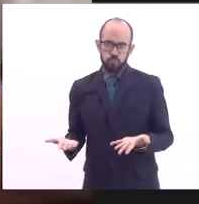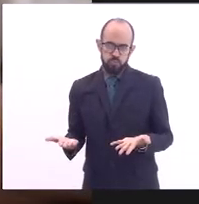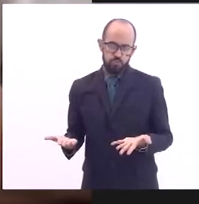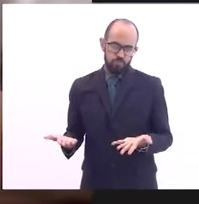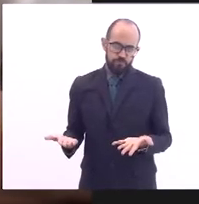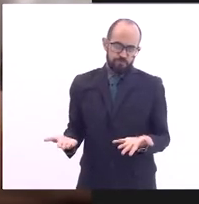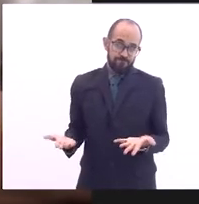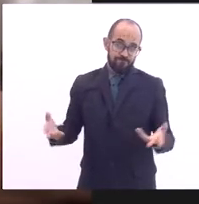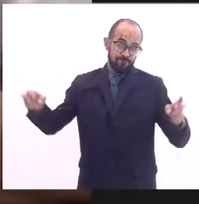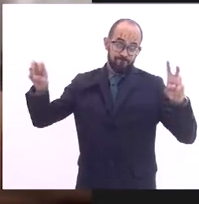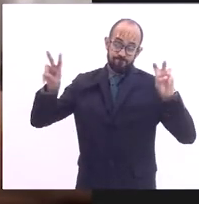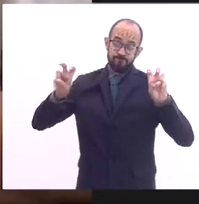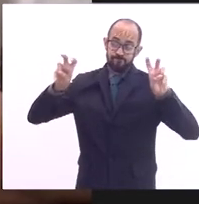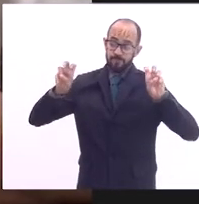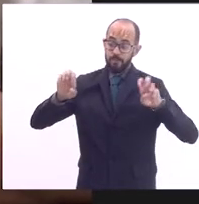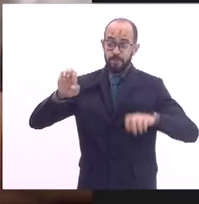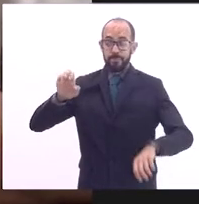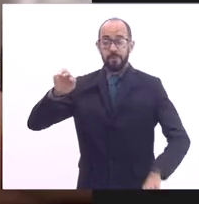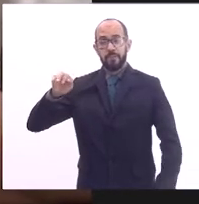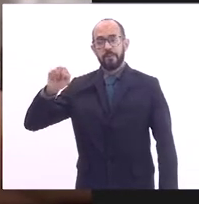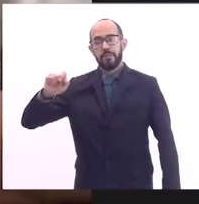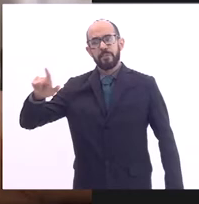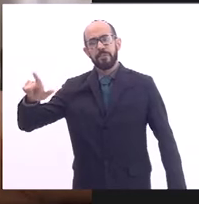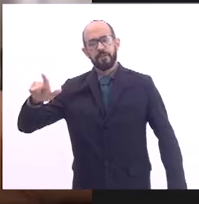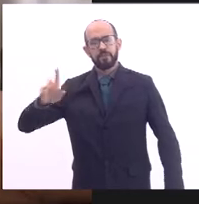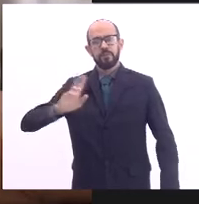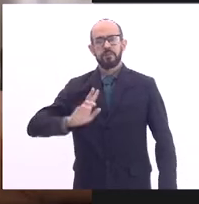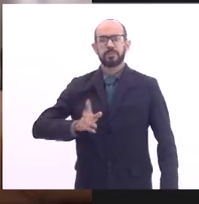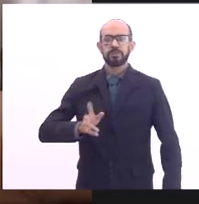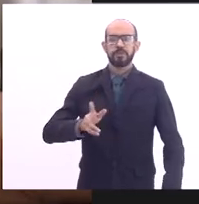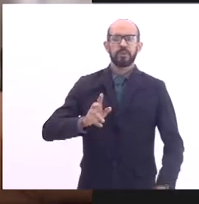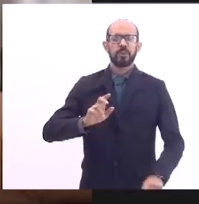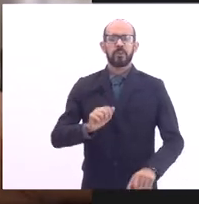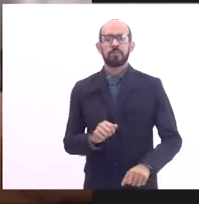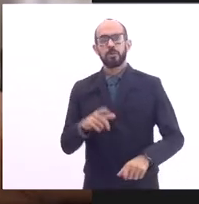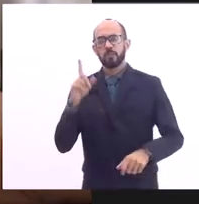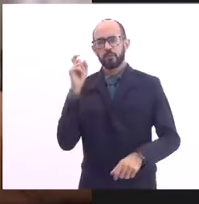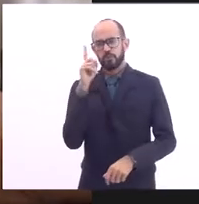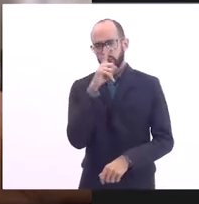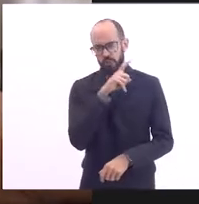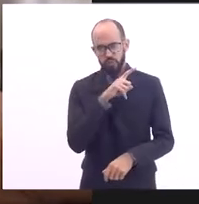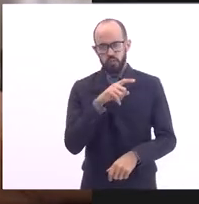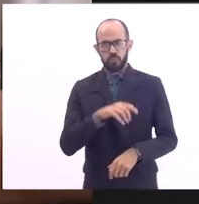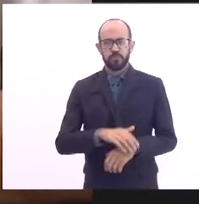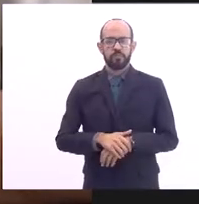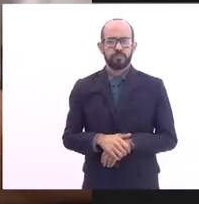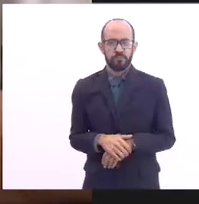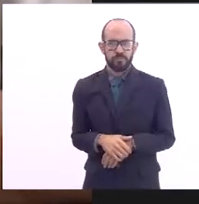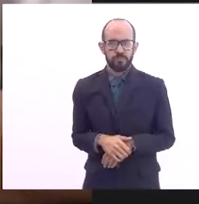Esse tema da Enel é sempre muito, muito difícil, né?